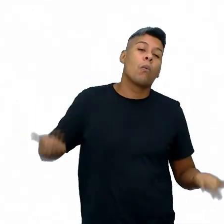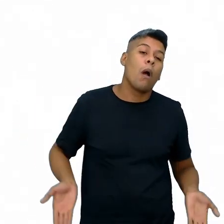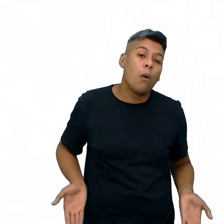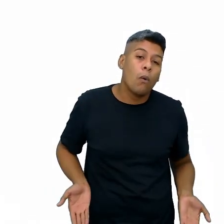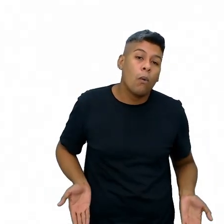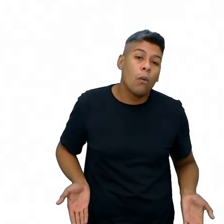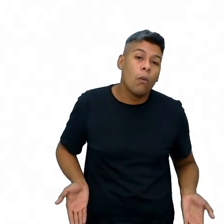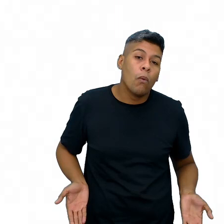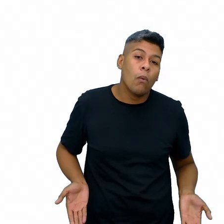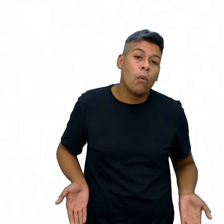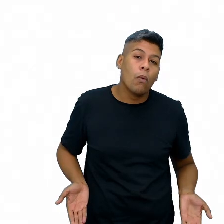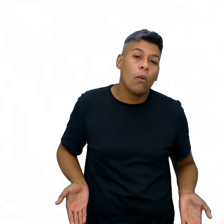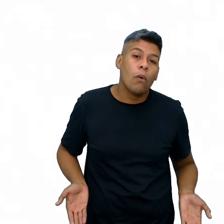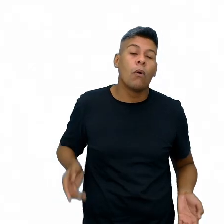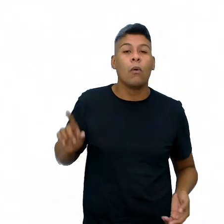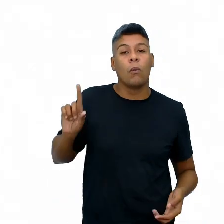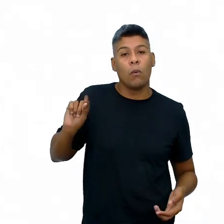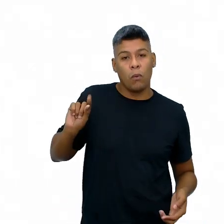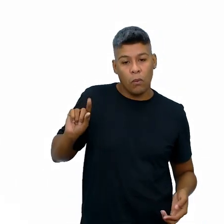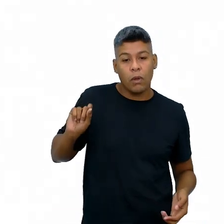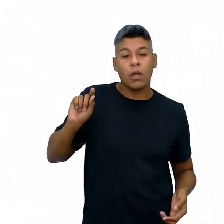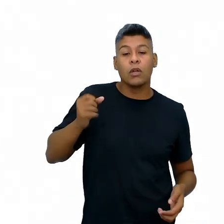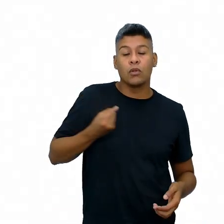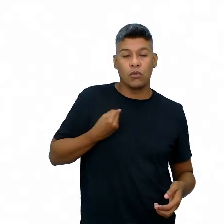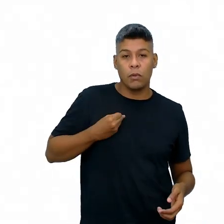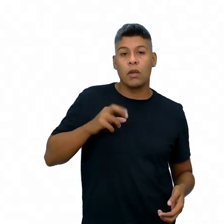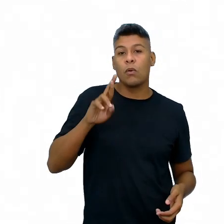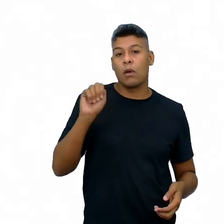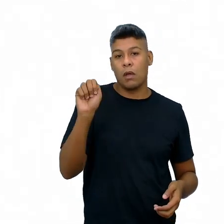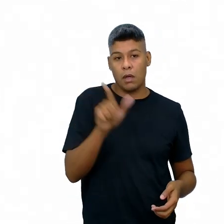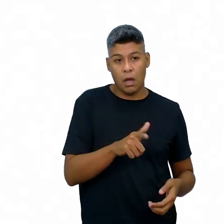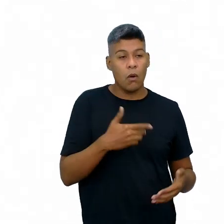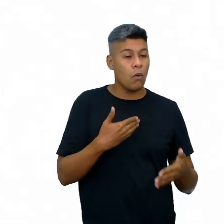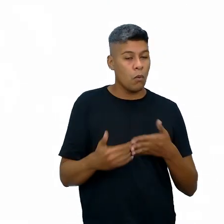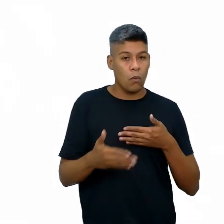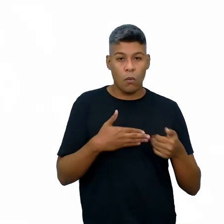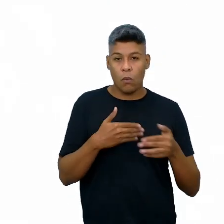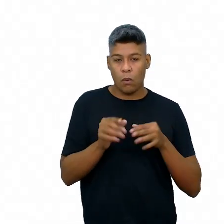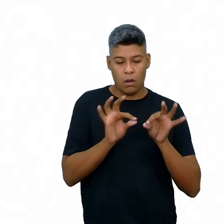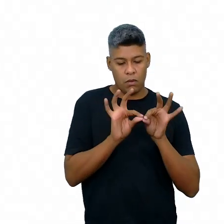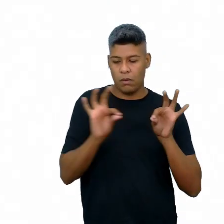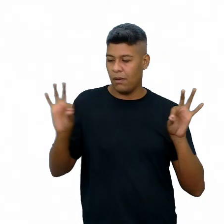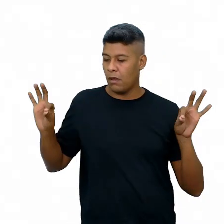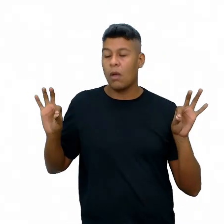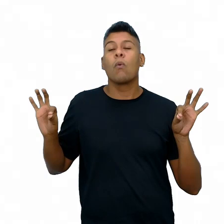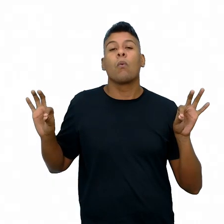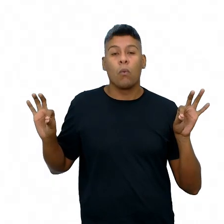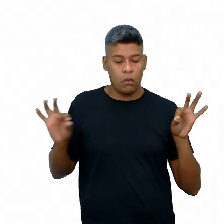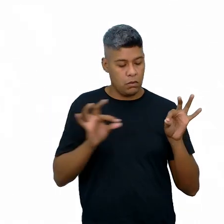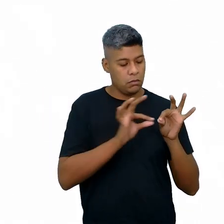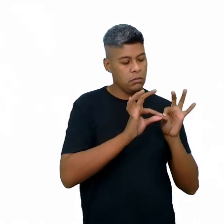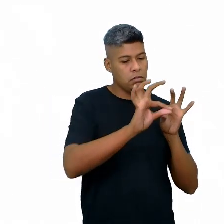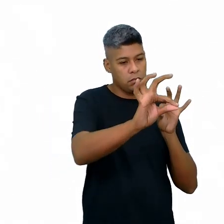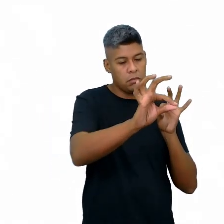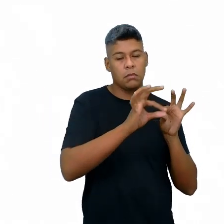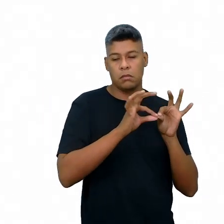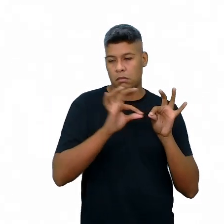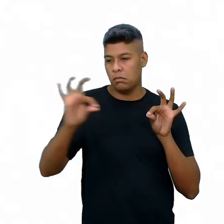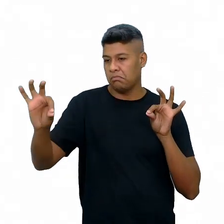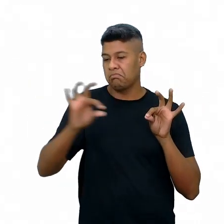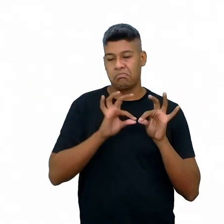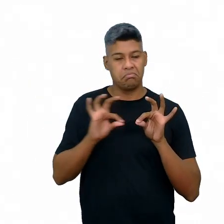conhecimento? É a necessidade dos números reais para medir qualquer segmento de reta, números